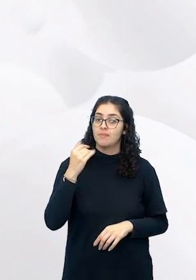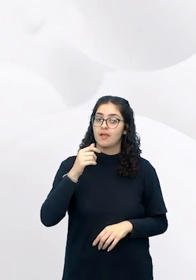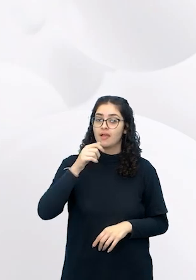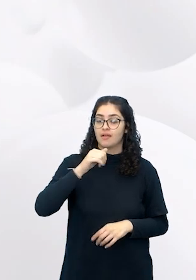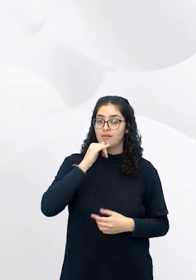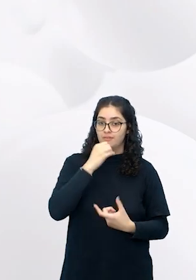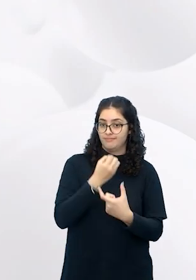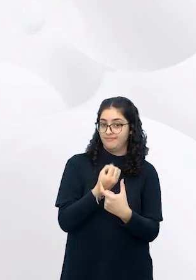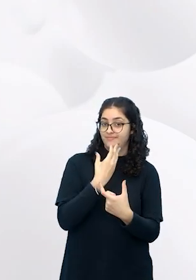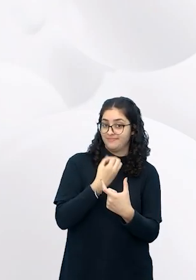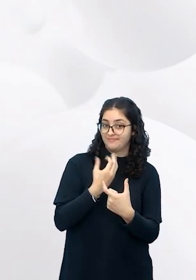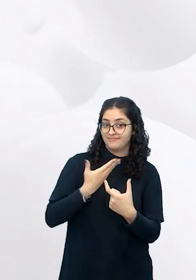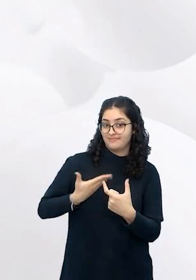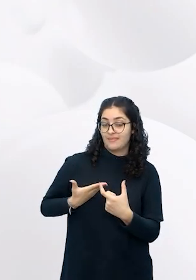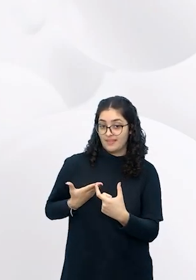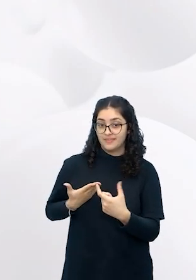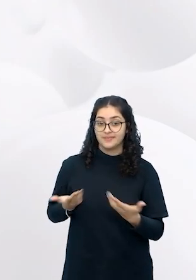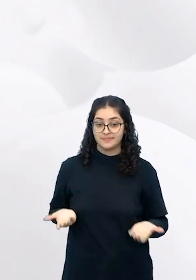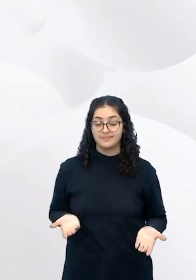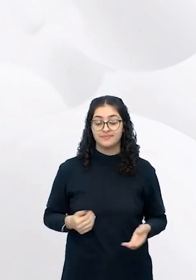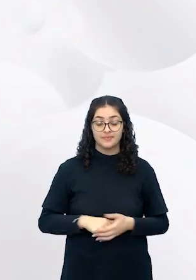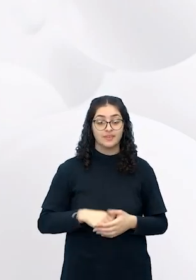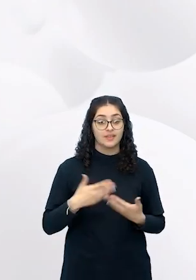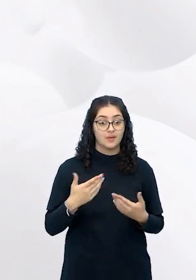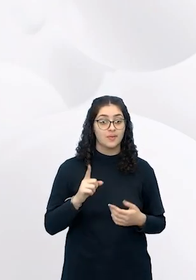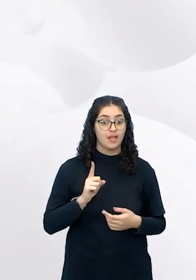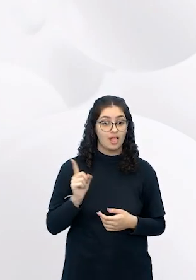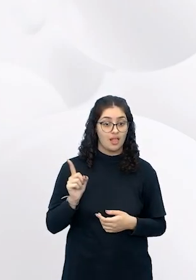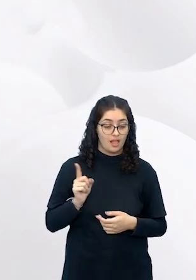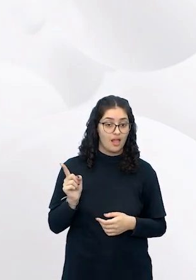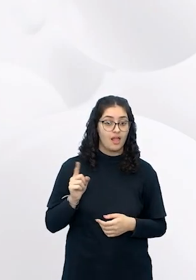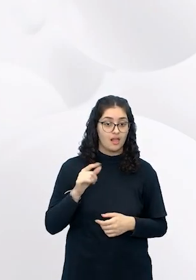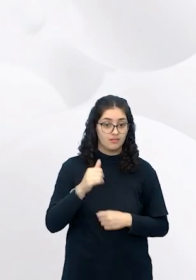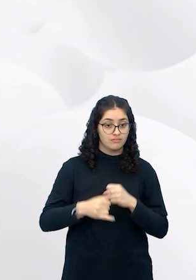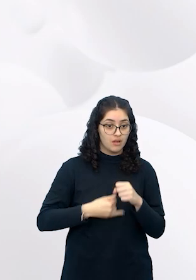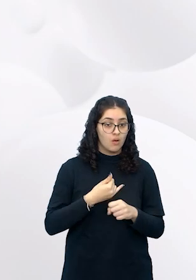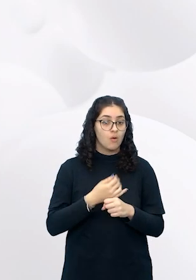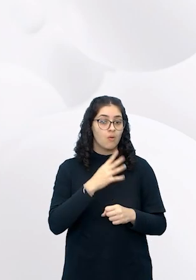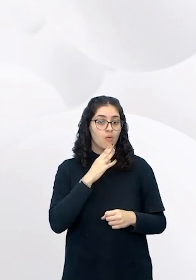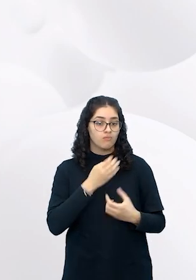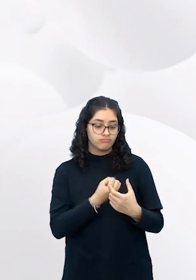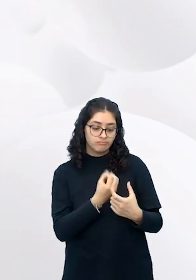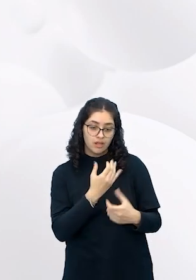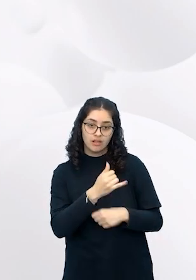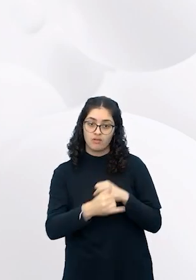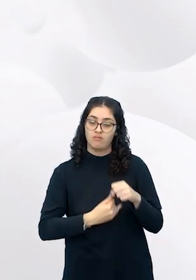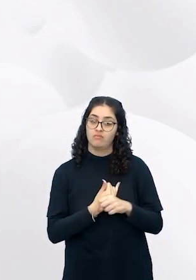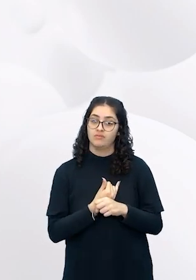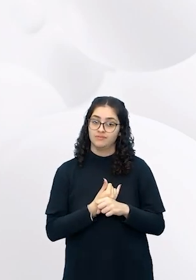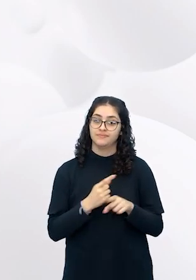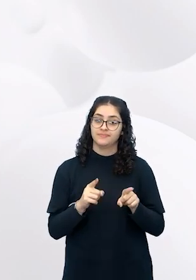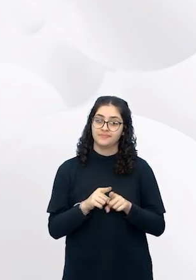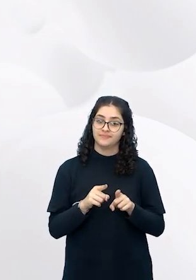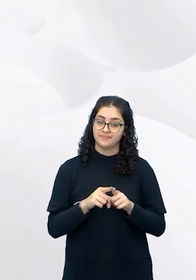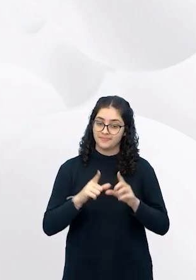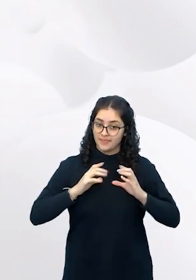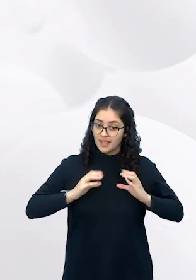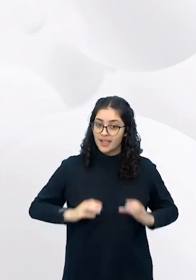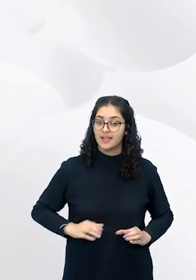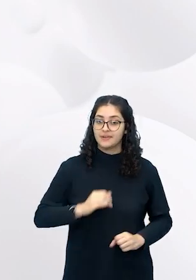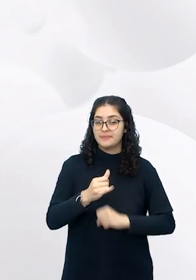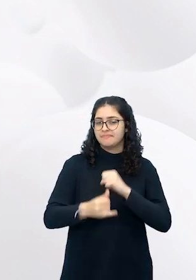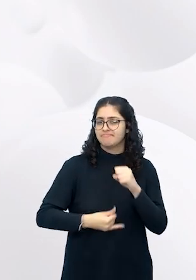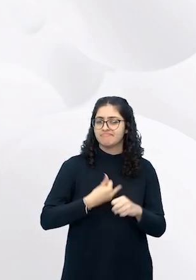alfabetizada, ser letrada. Então, o letramento digital é eu fazer com que ele conheça todo esse aparato. Temos a cidadania digital. O que é a